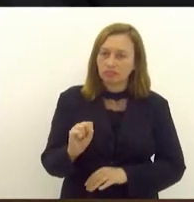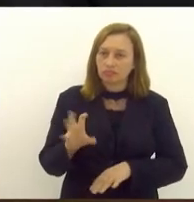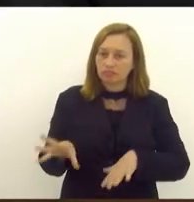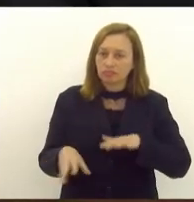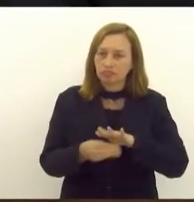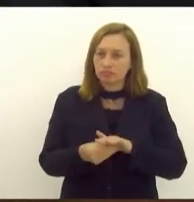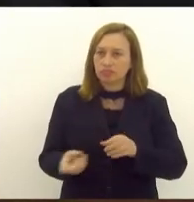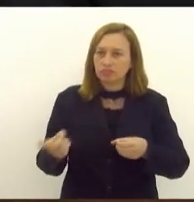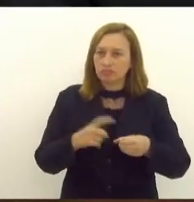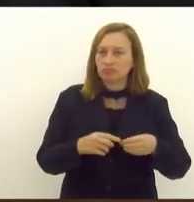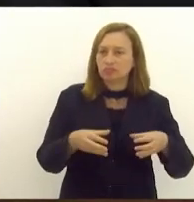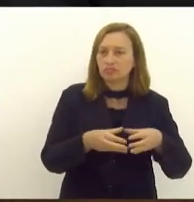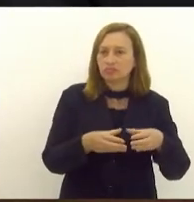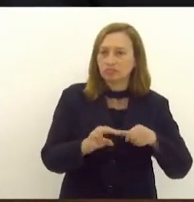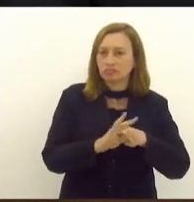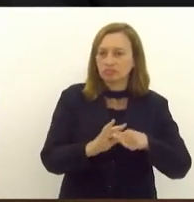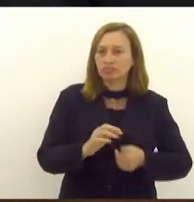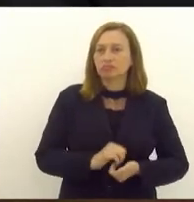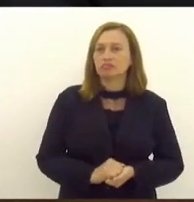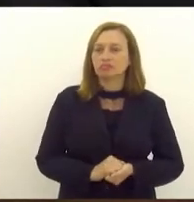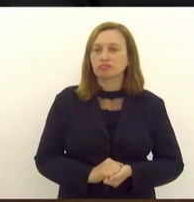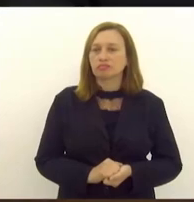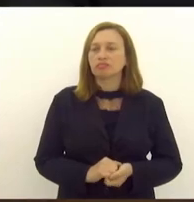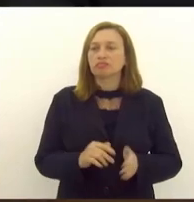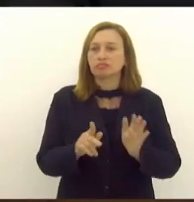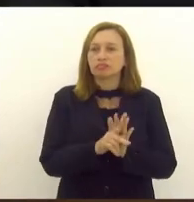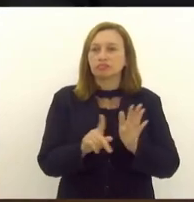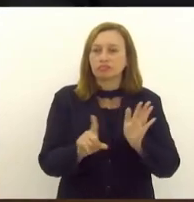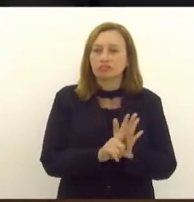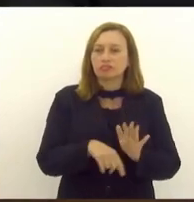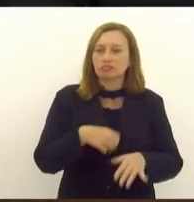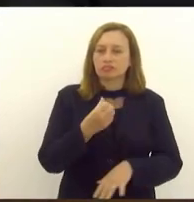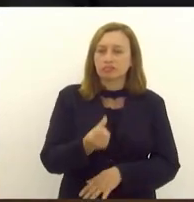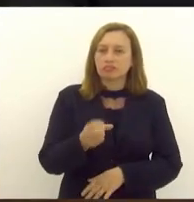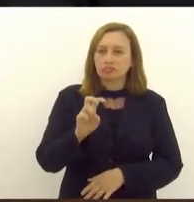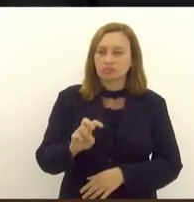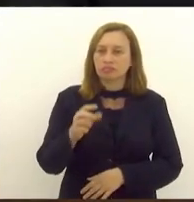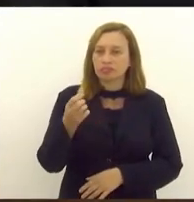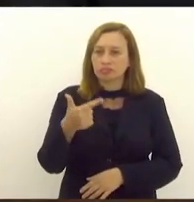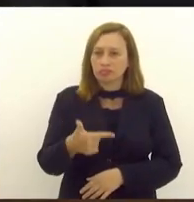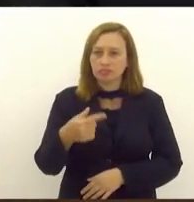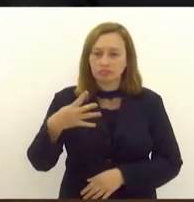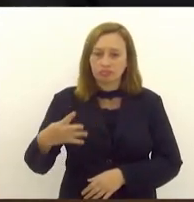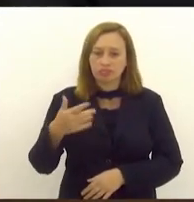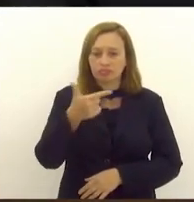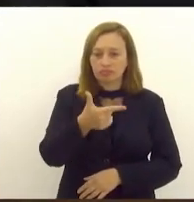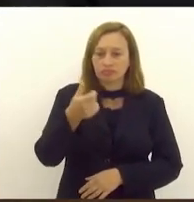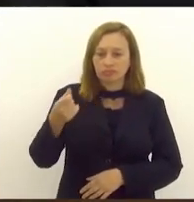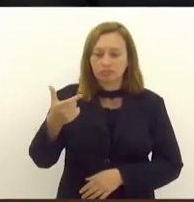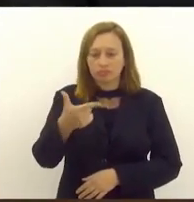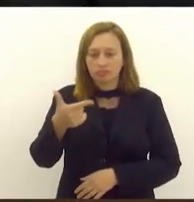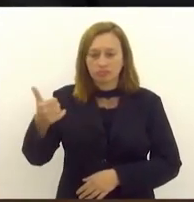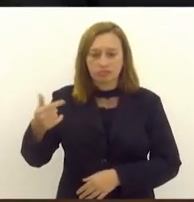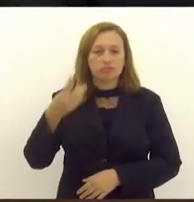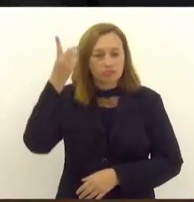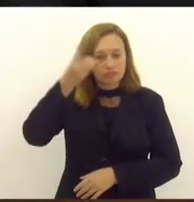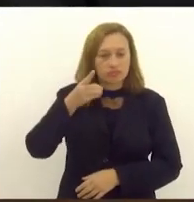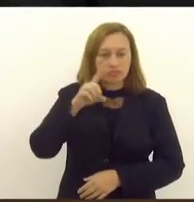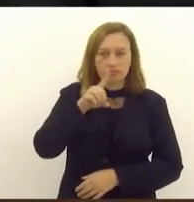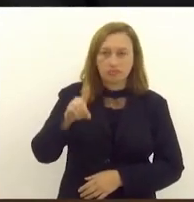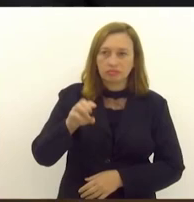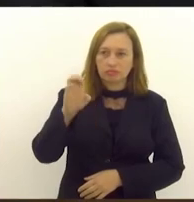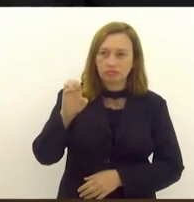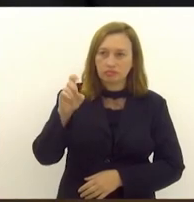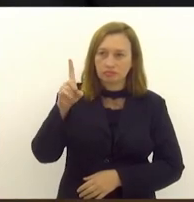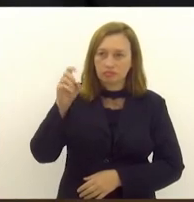emendas retorna às comissões projeto direi 65 24/22 de autoria deputada zeidan